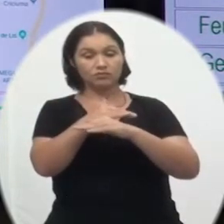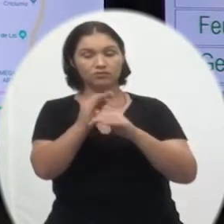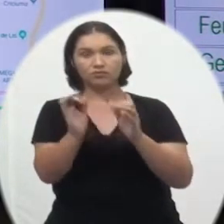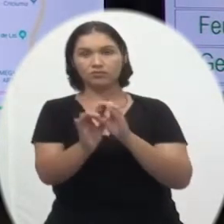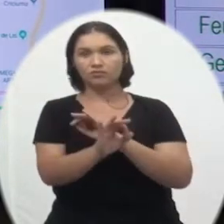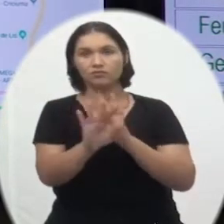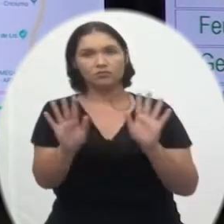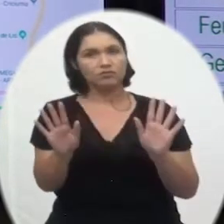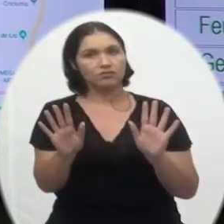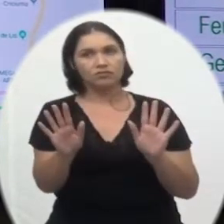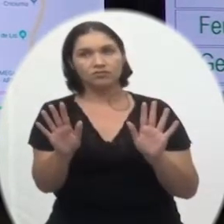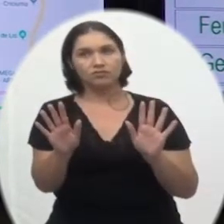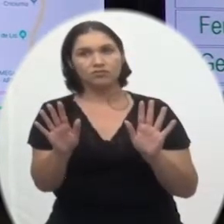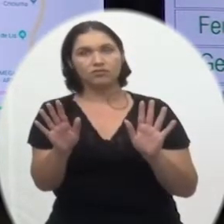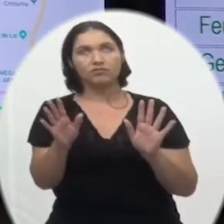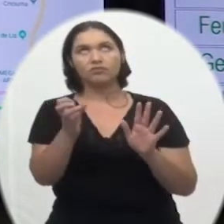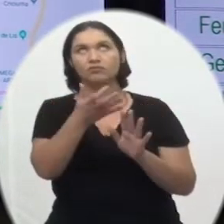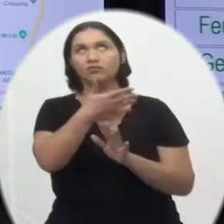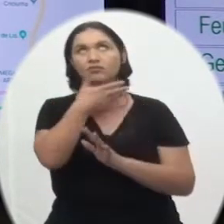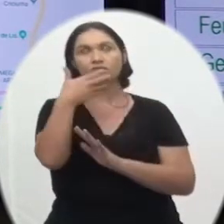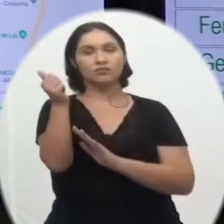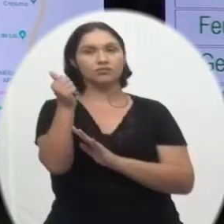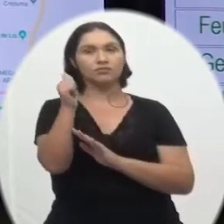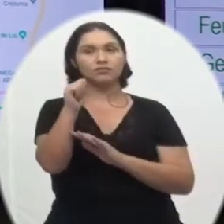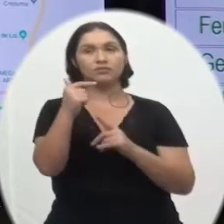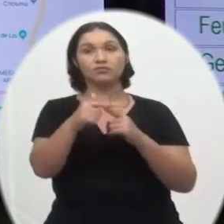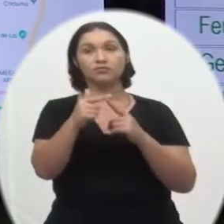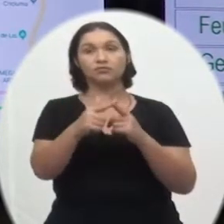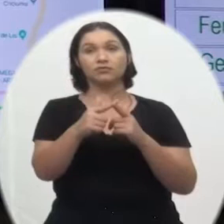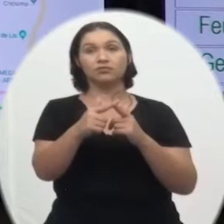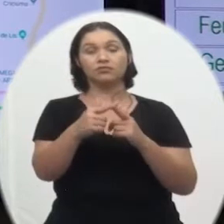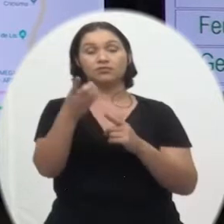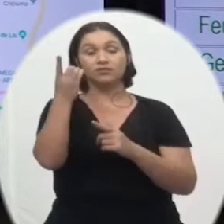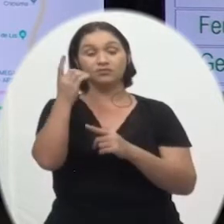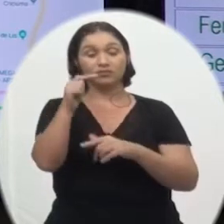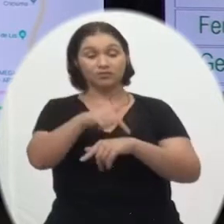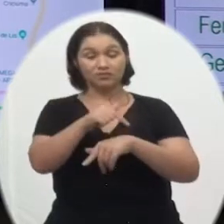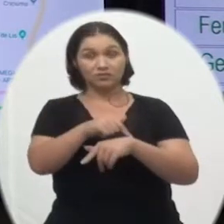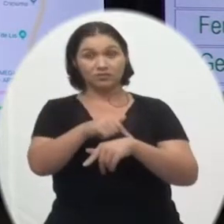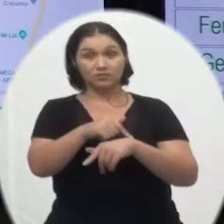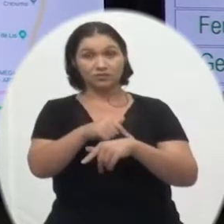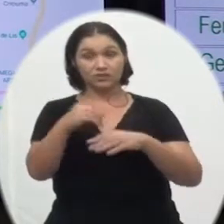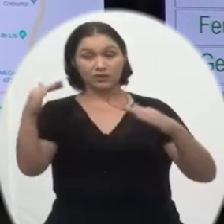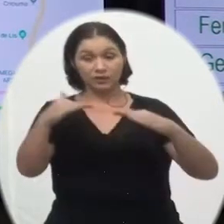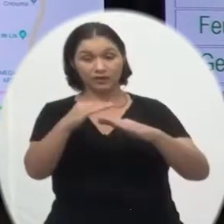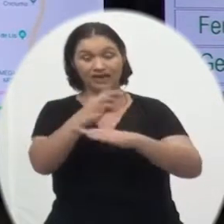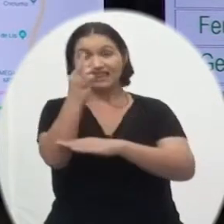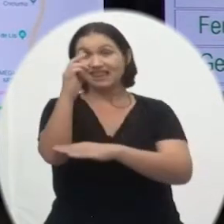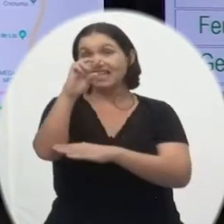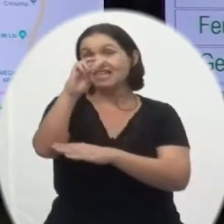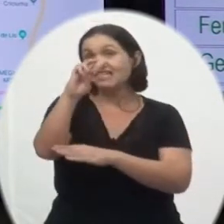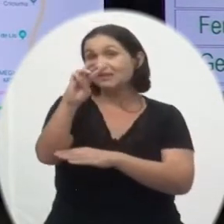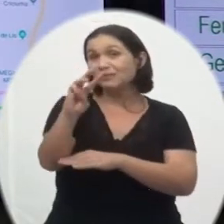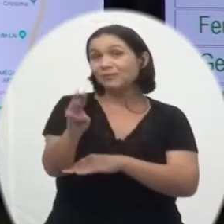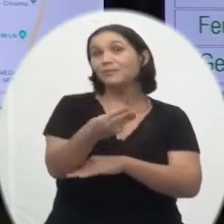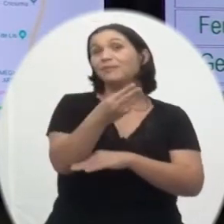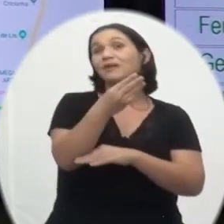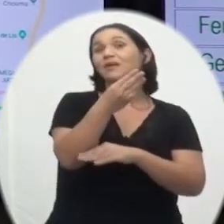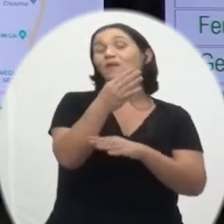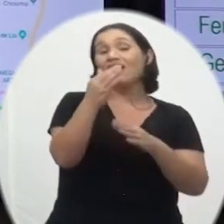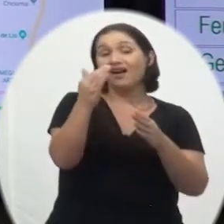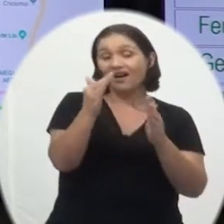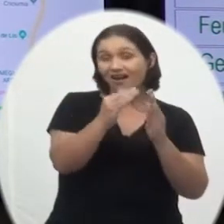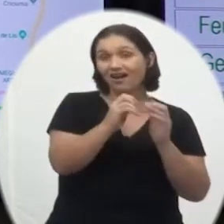Avenida Centenário, e na hora de pico é em torno de quase 3 mil carros que circulam naquele momento. Então, é engarrafamento, na